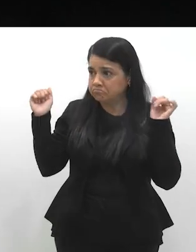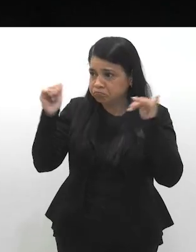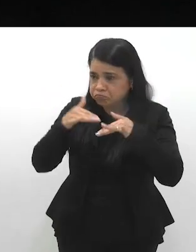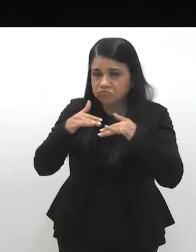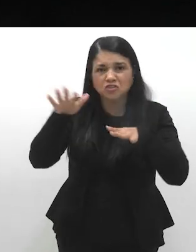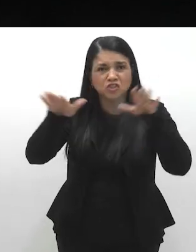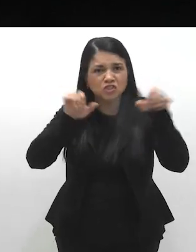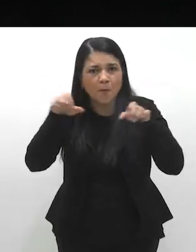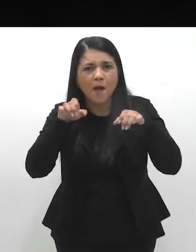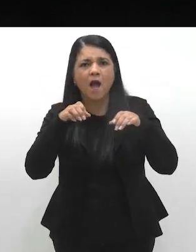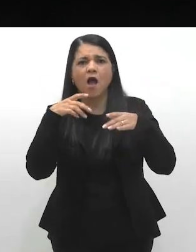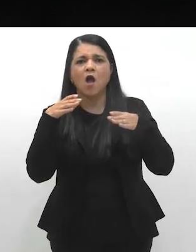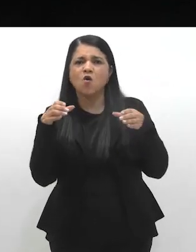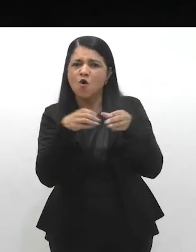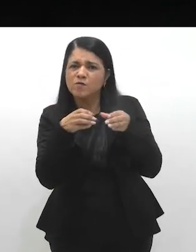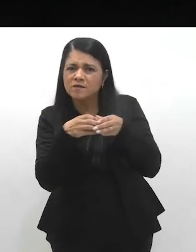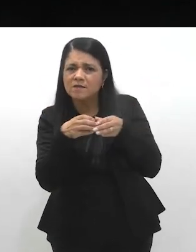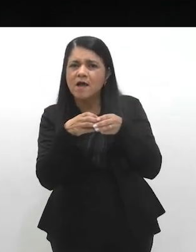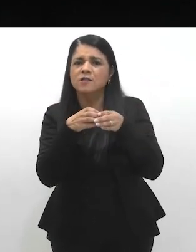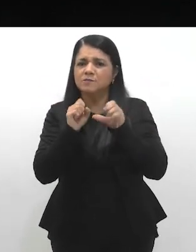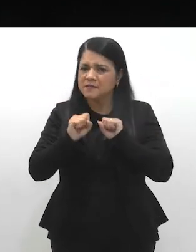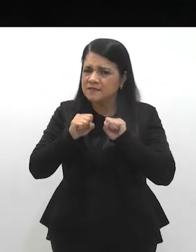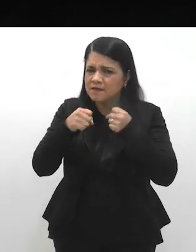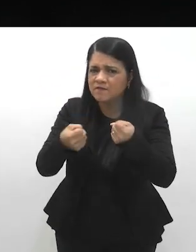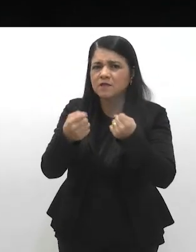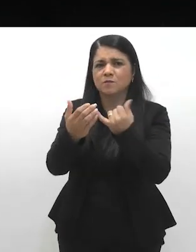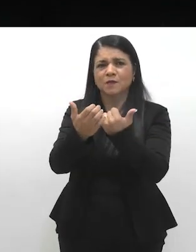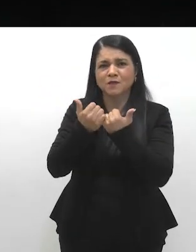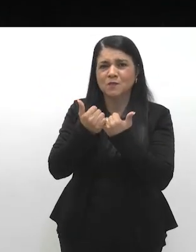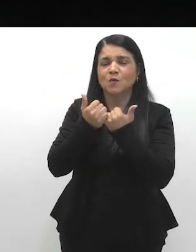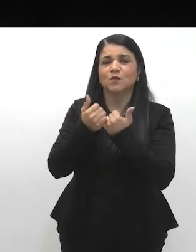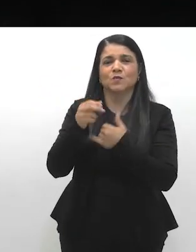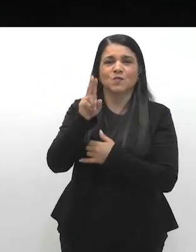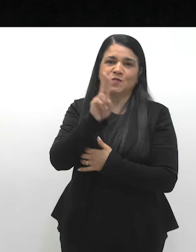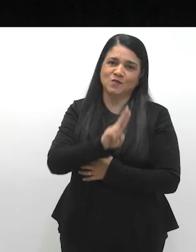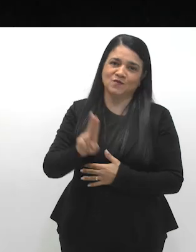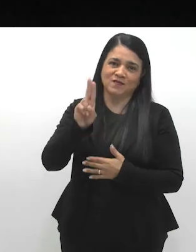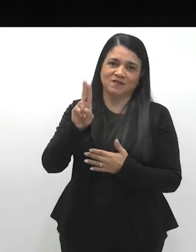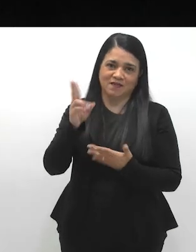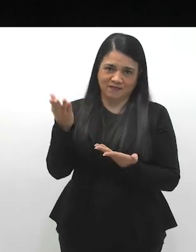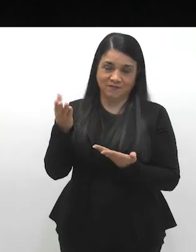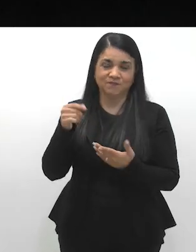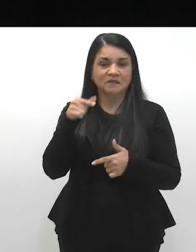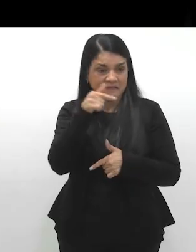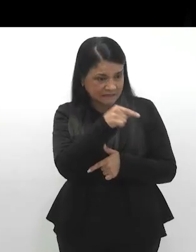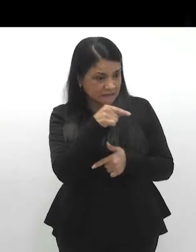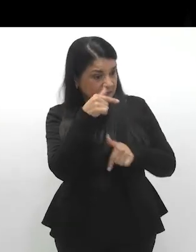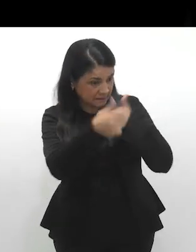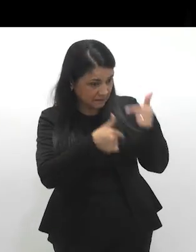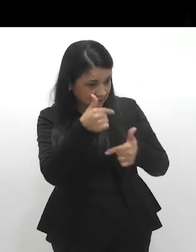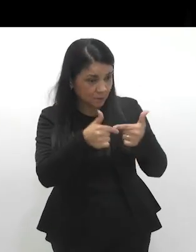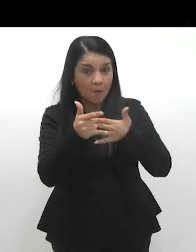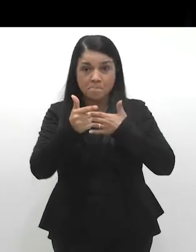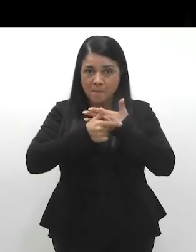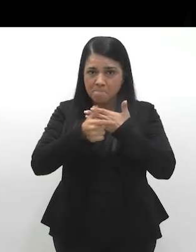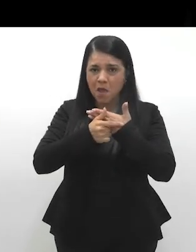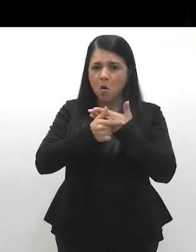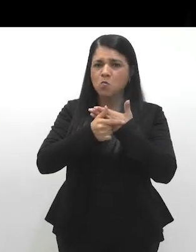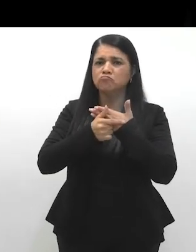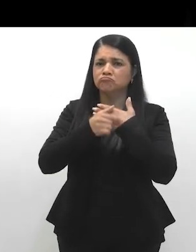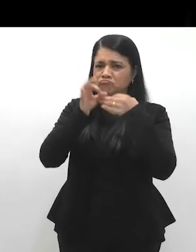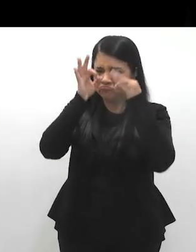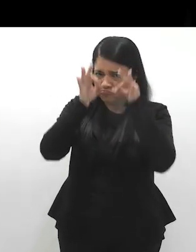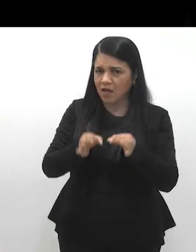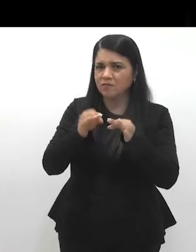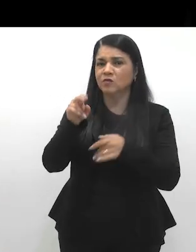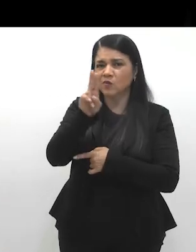ela poder nos ajudar a defender esse patrimônio nacional que são as universidades. Quer dizer, vocês estão fazendo um trabalho que, de fato, é o